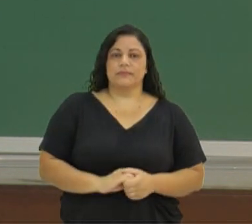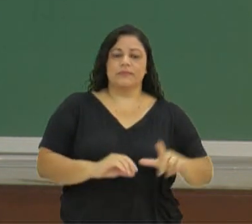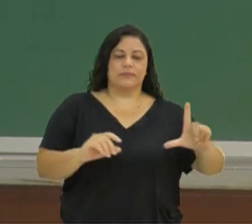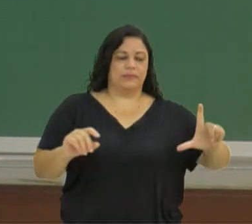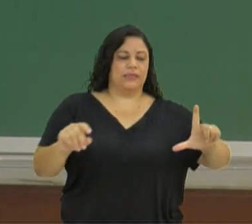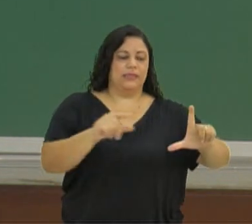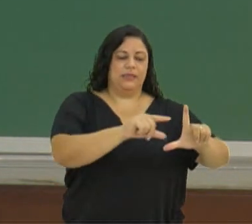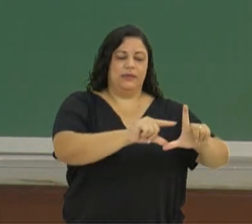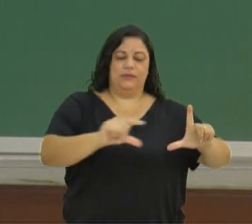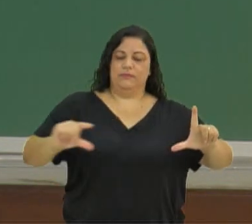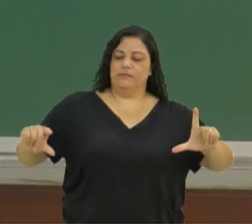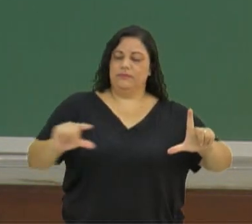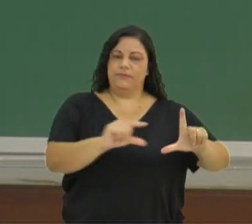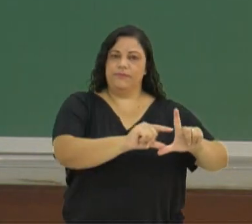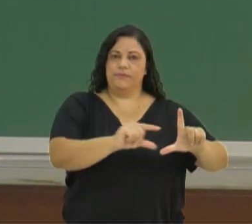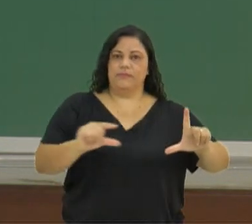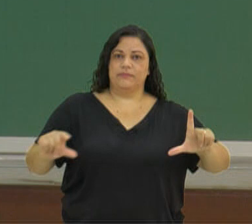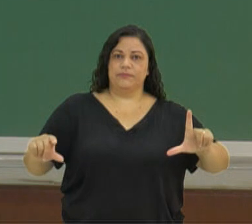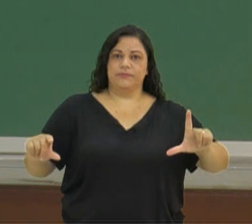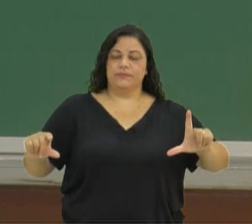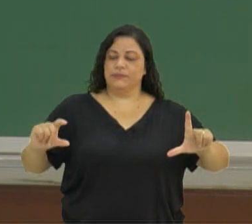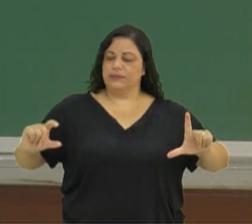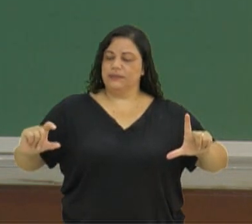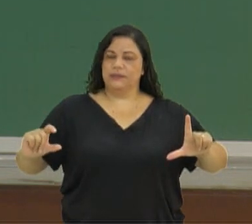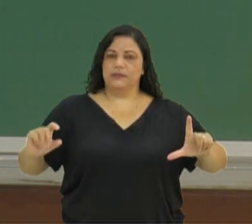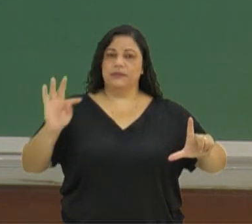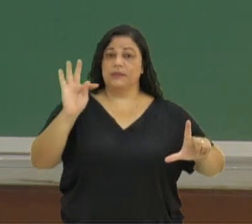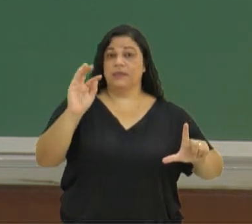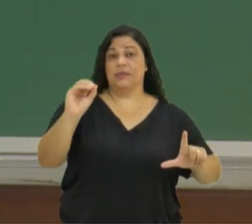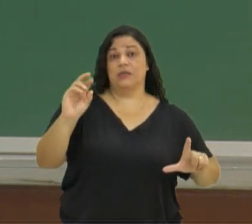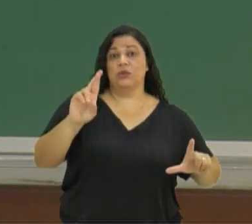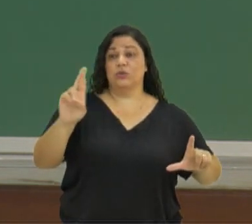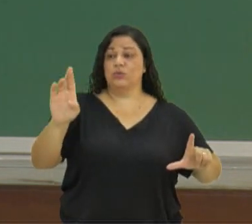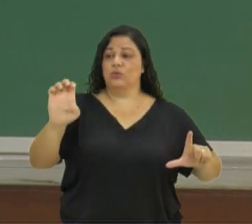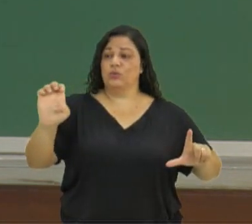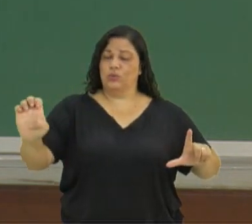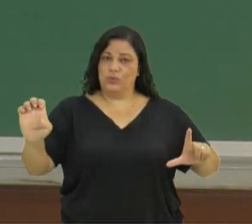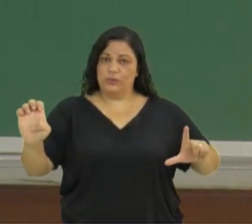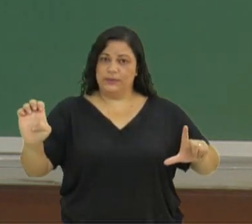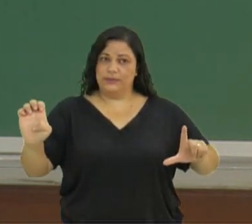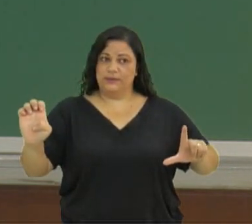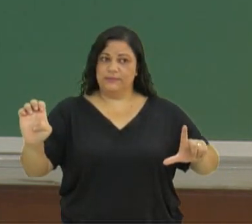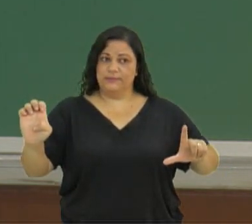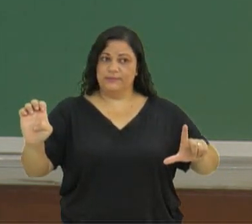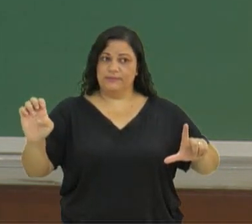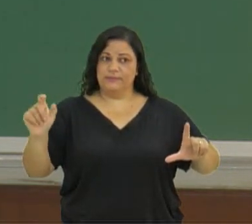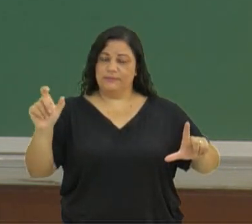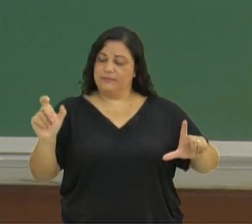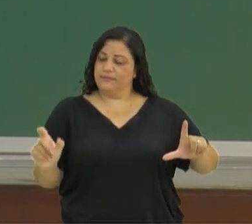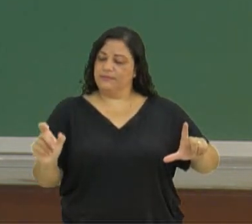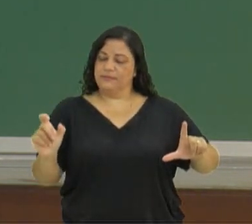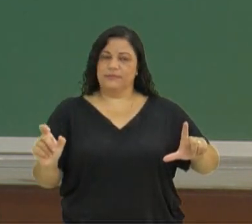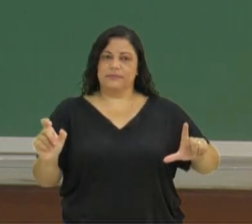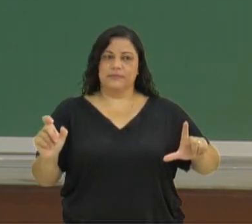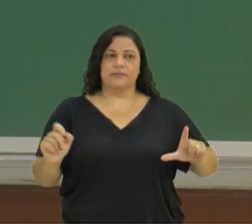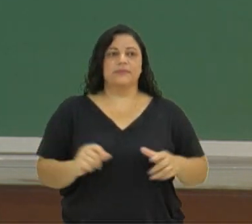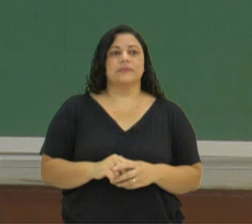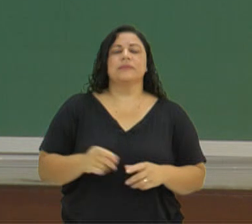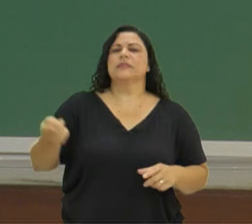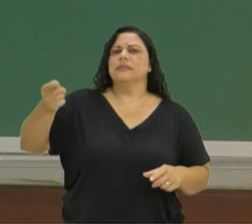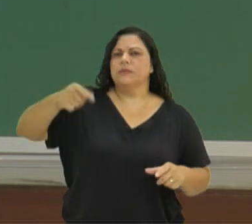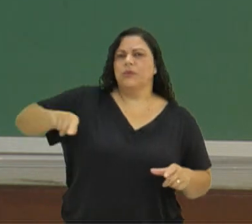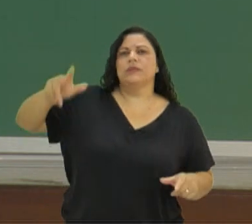canto, nós temos uma torre. Ao lado da torre, nós temos um cavalo, tanto do lado direito quanto do lado